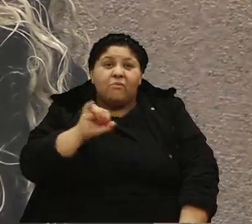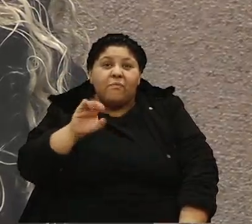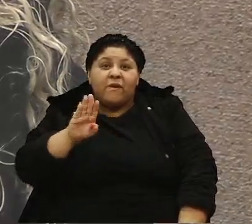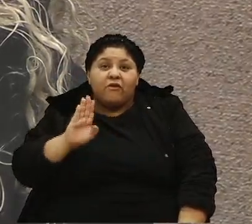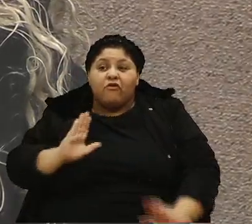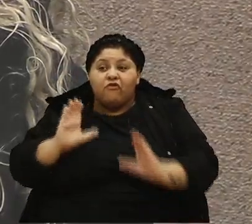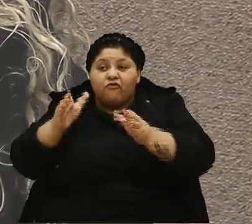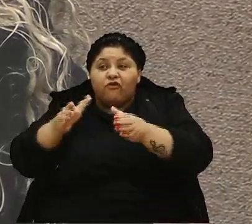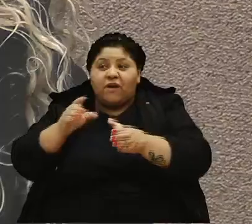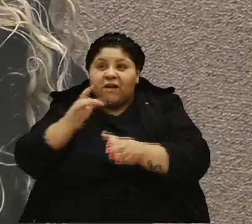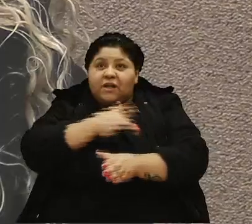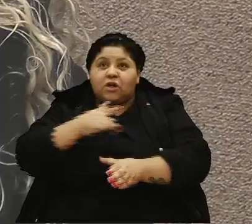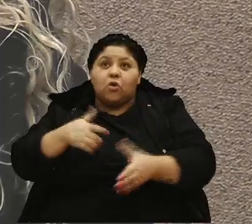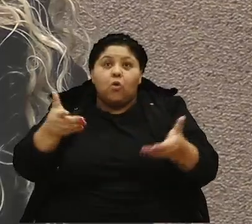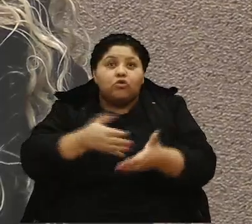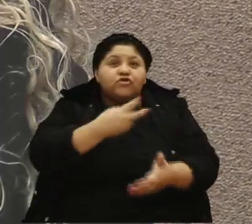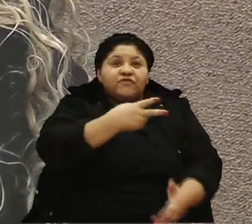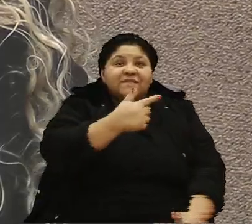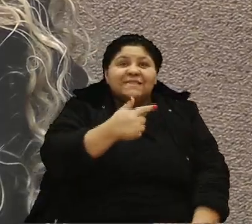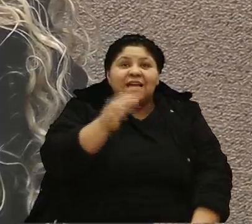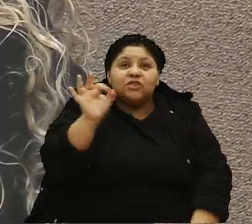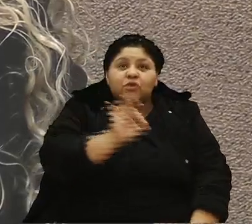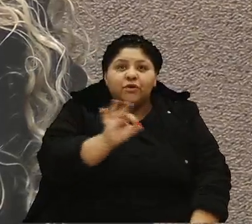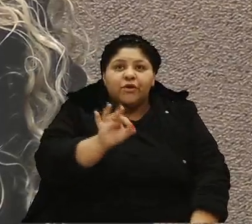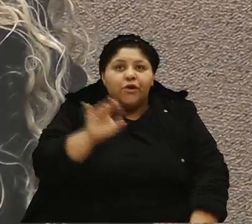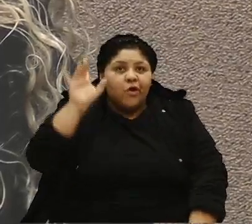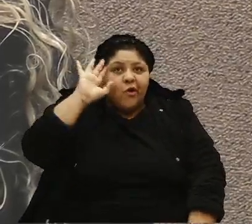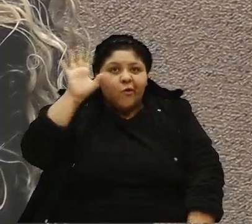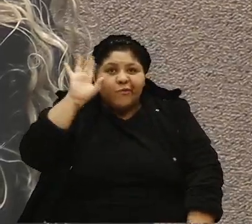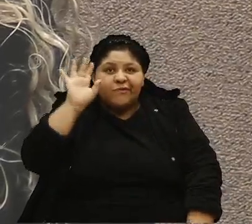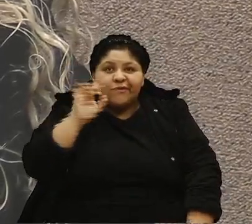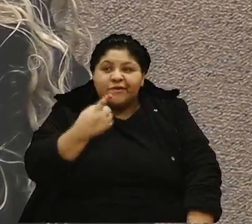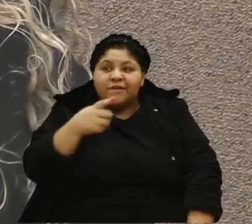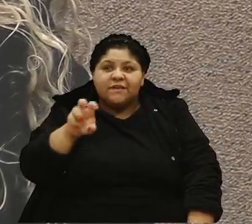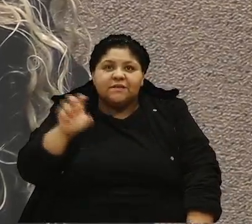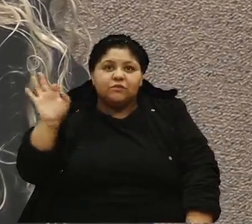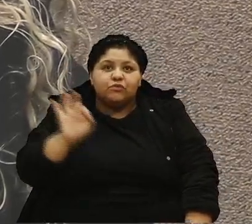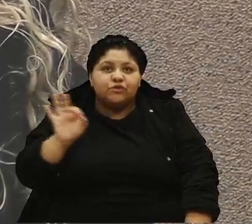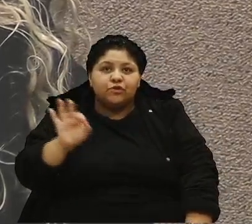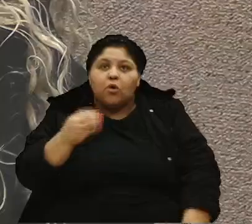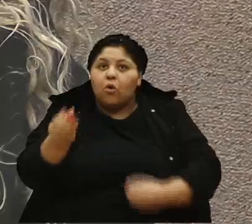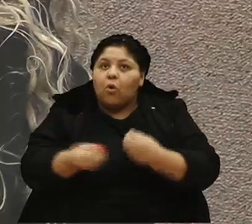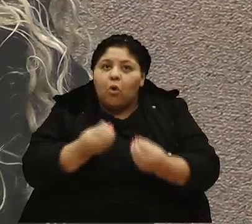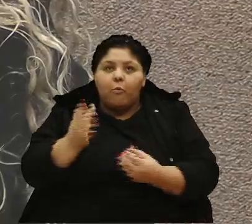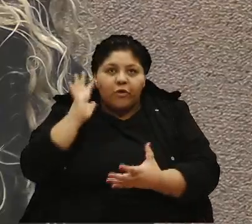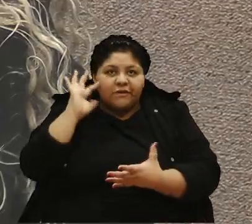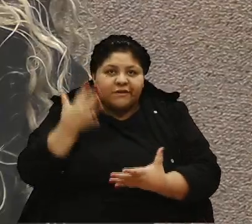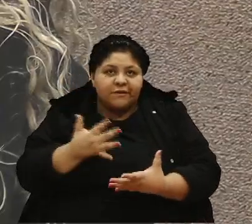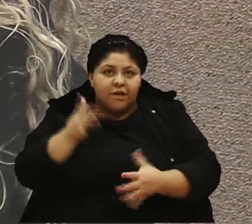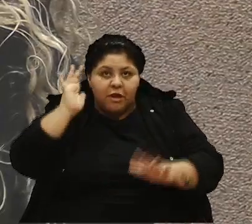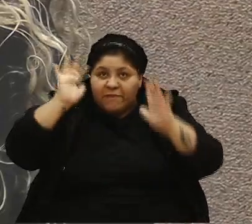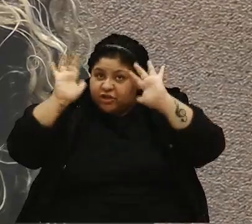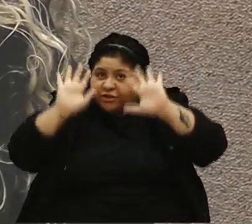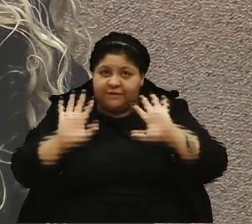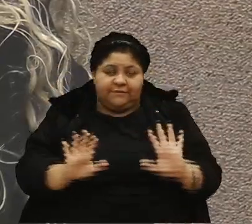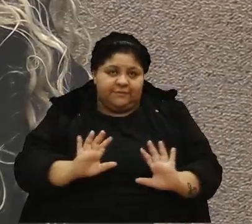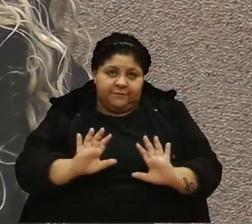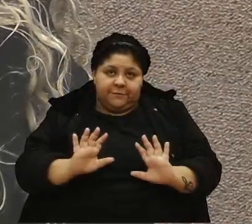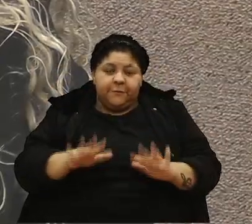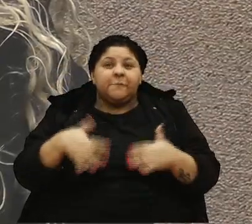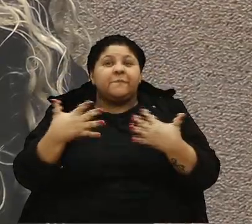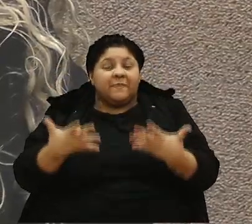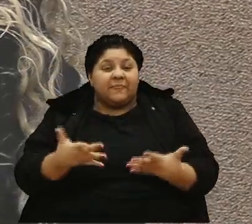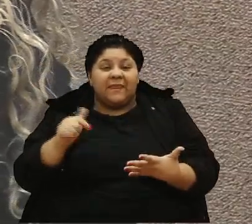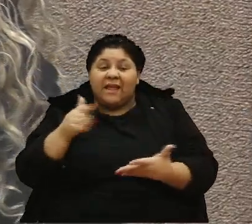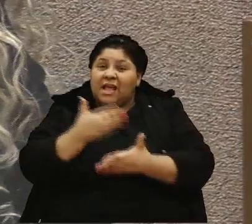saúde. Hoje gasta 27%. Imagina se estivesse gastando os 15%. Como é que estaria a situação? Imagina, né? Então, a